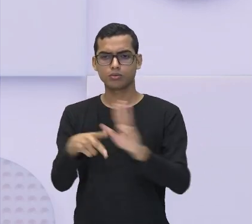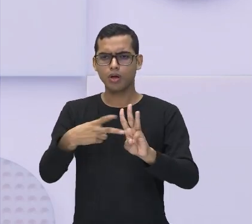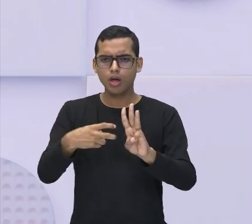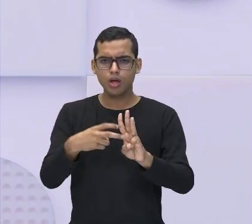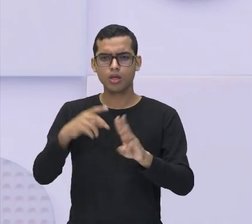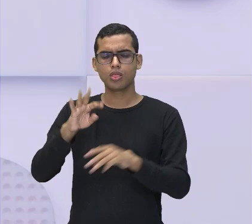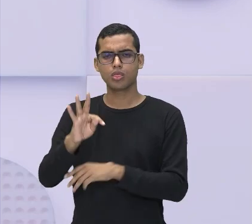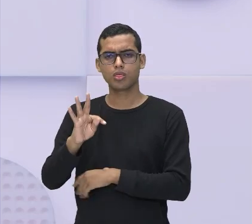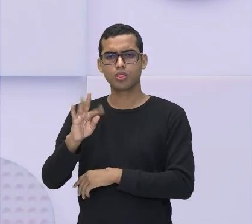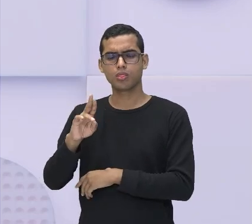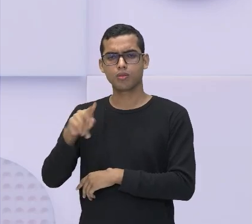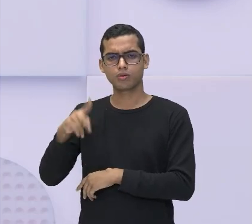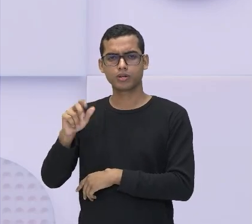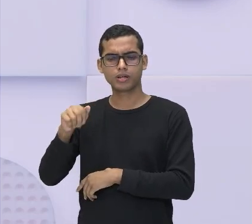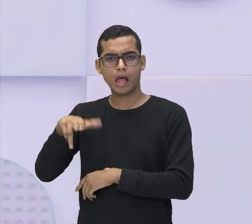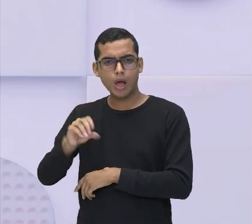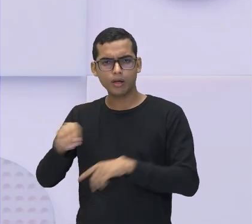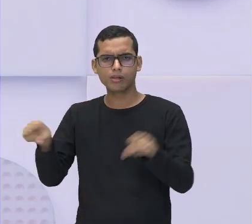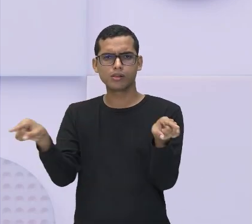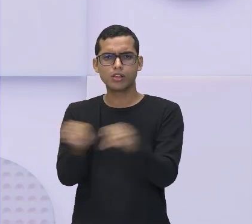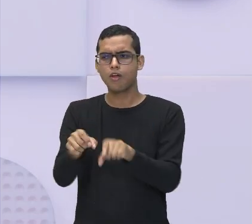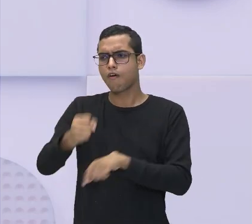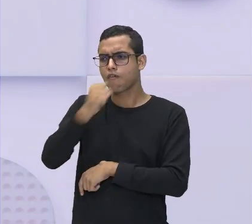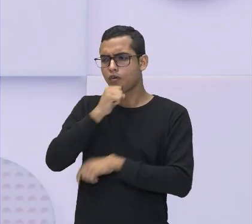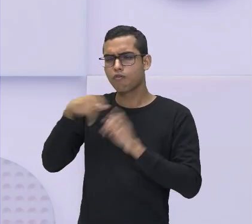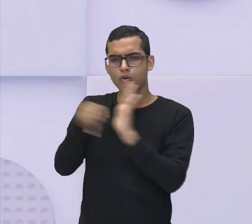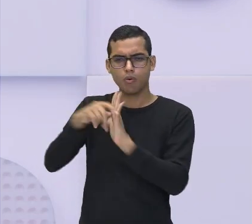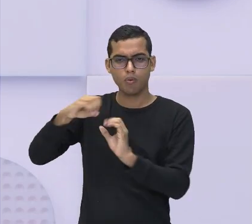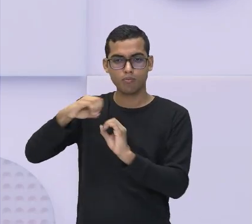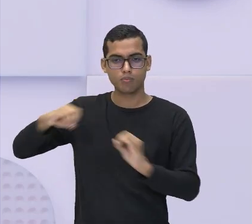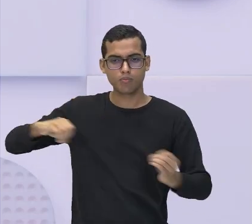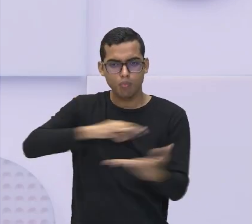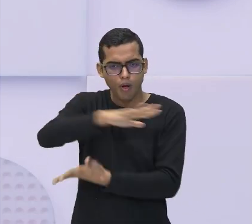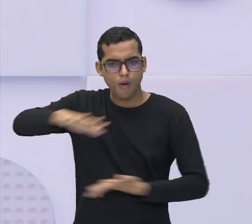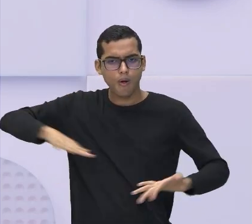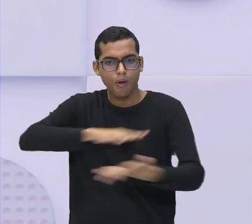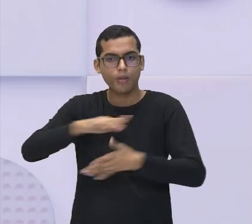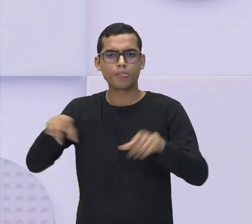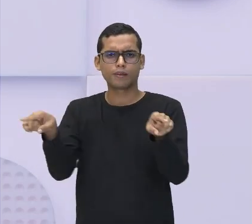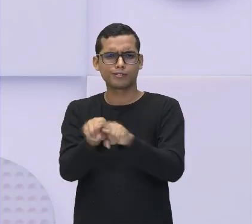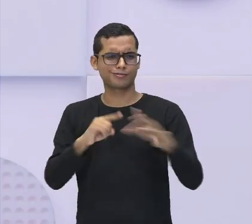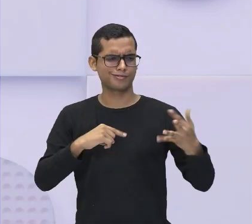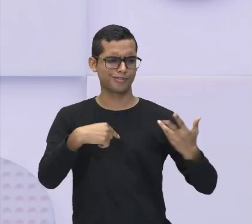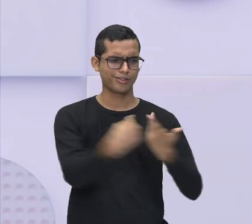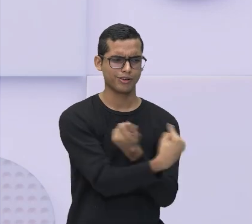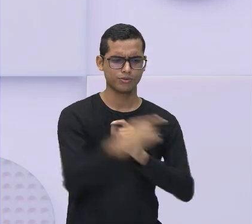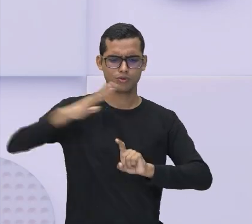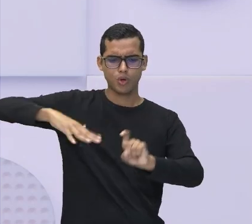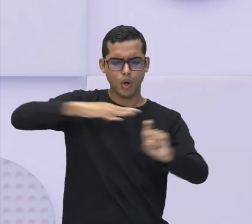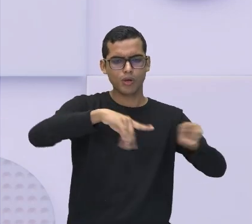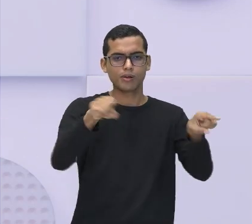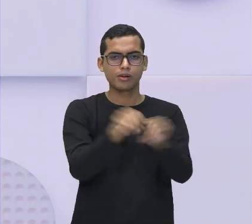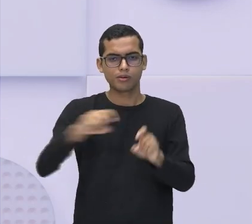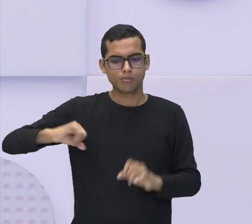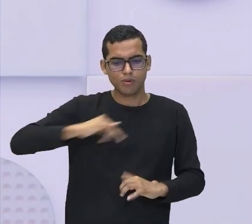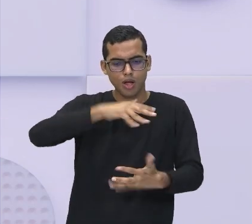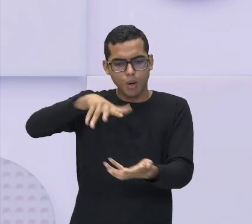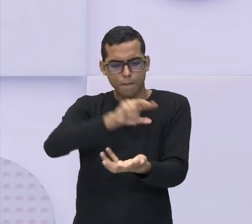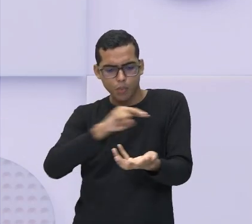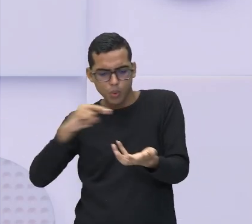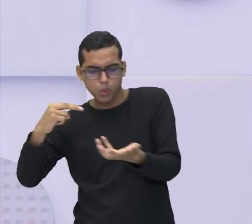universo, você tem várias entidades que são presentes na mitologia e na cosmovisão indígena